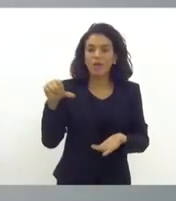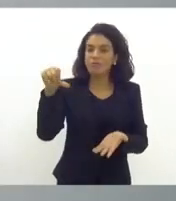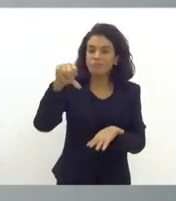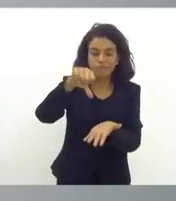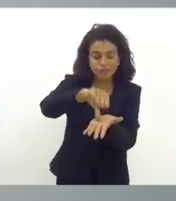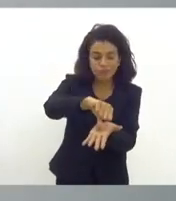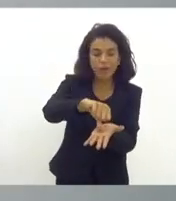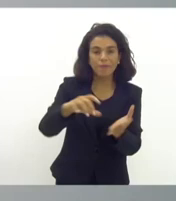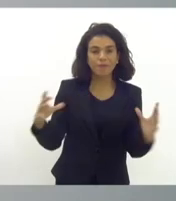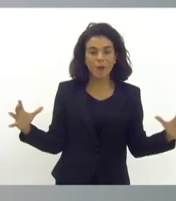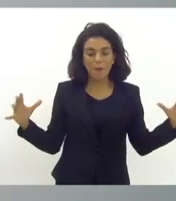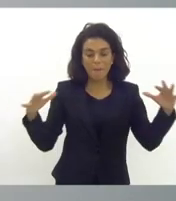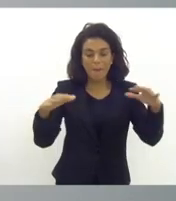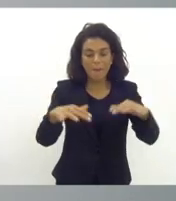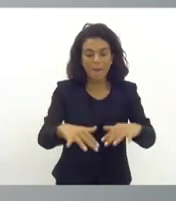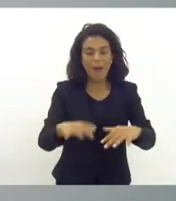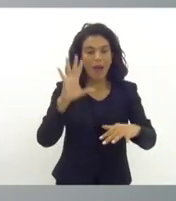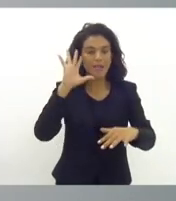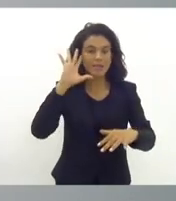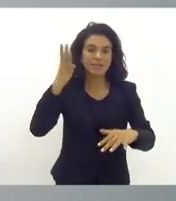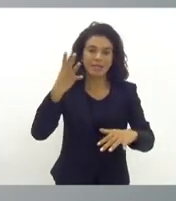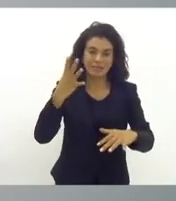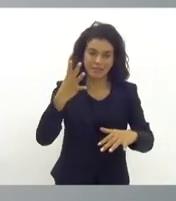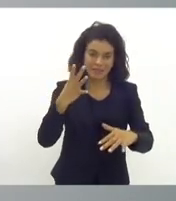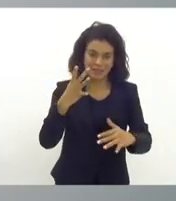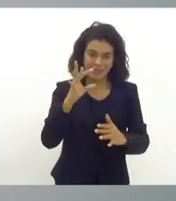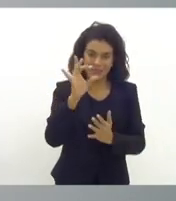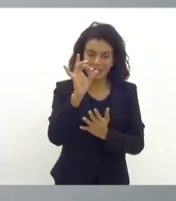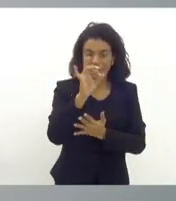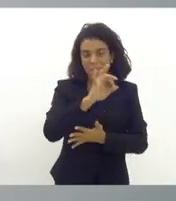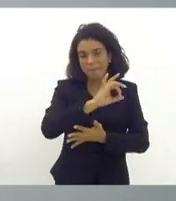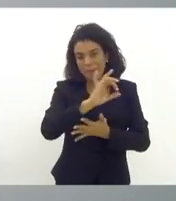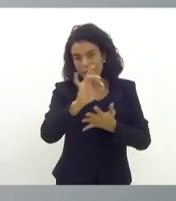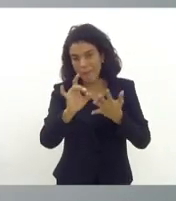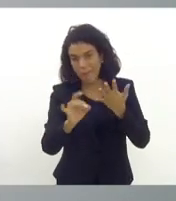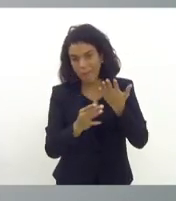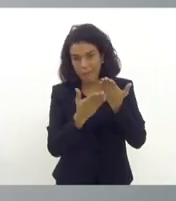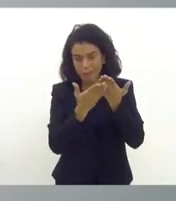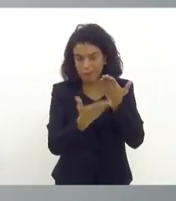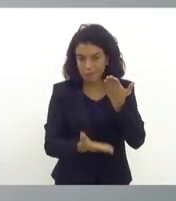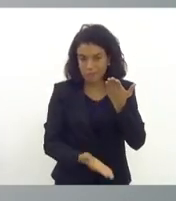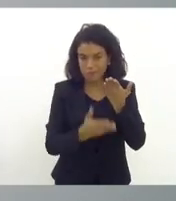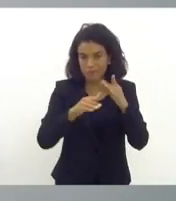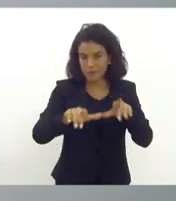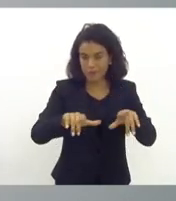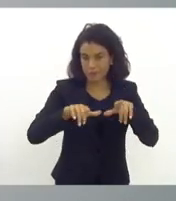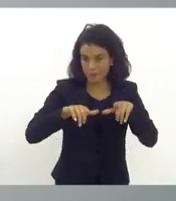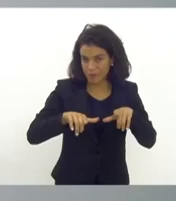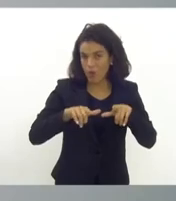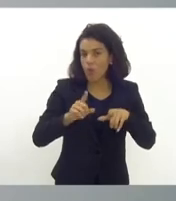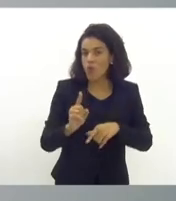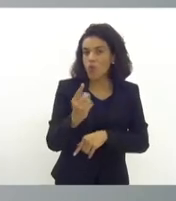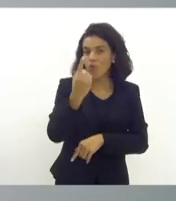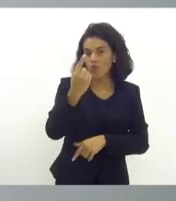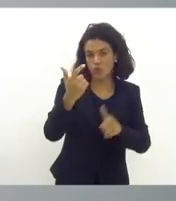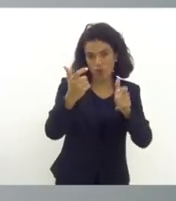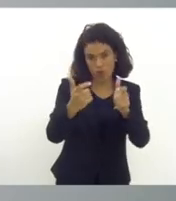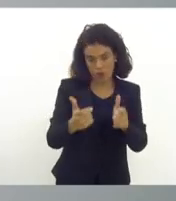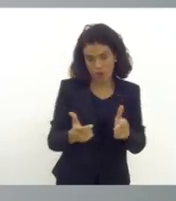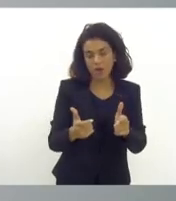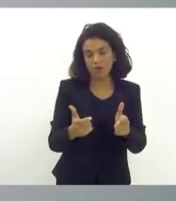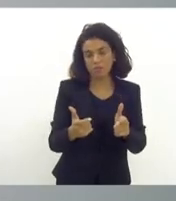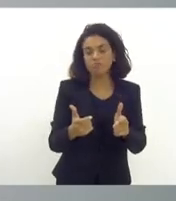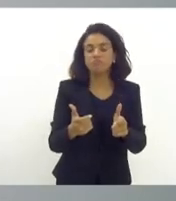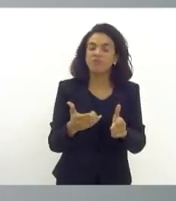até a forma de decidir então onde está estudando isso de promover essa centralização dos Pretos num único órgão da Polícia Civil